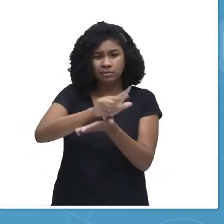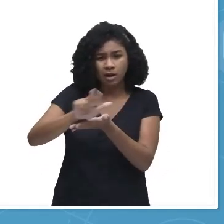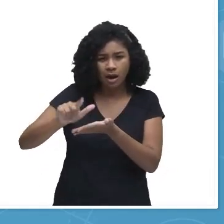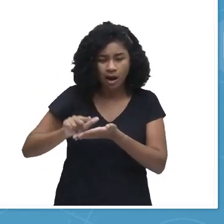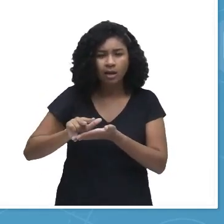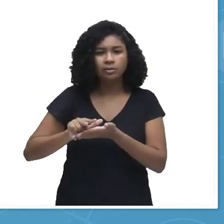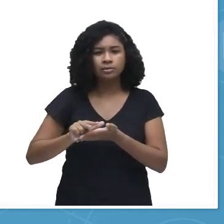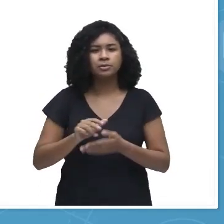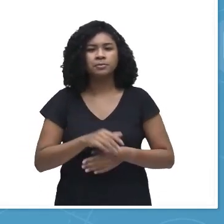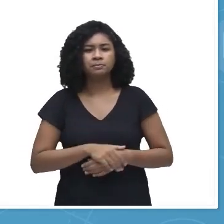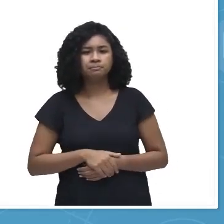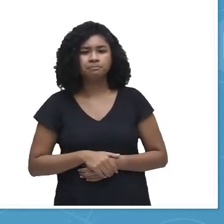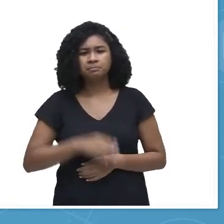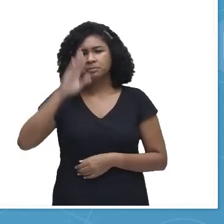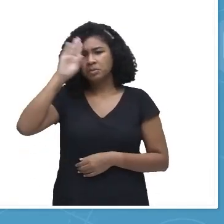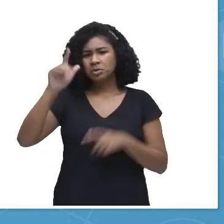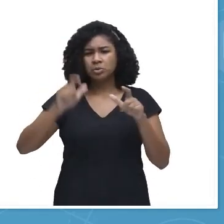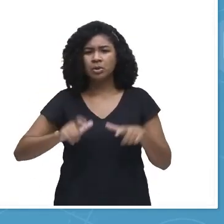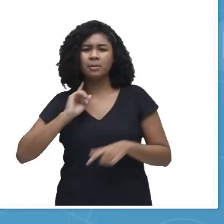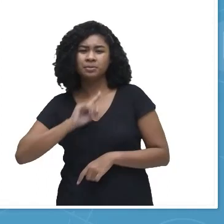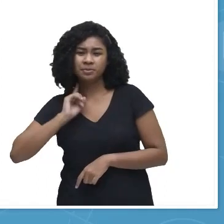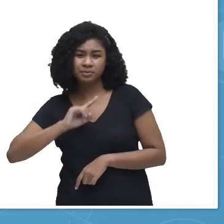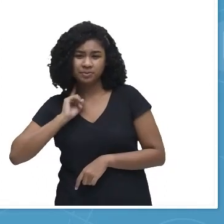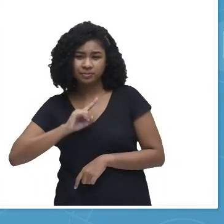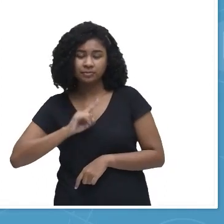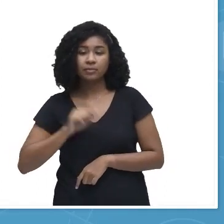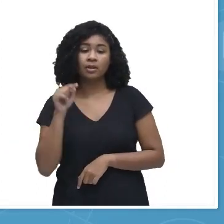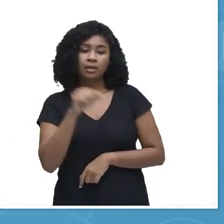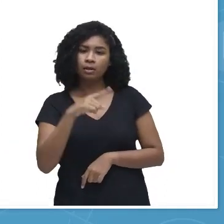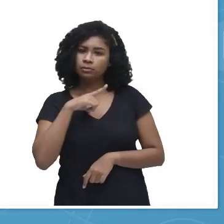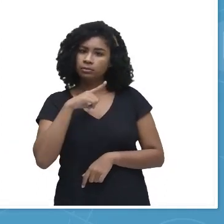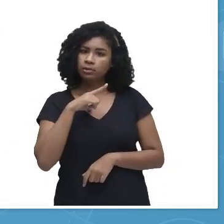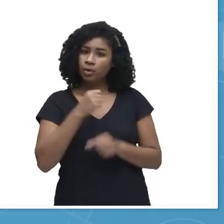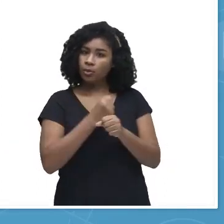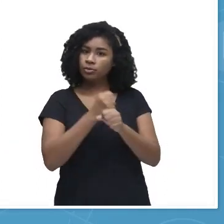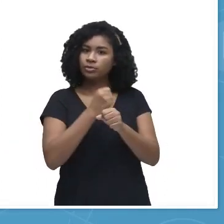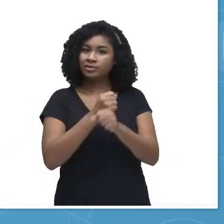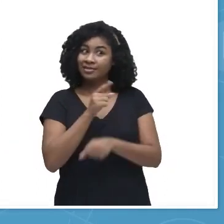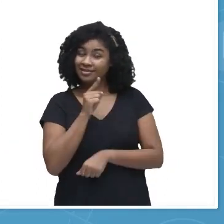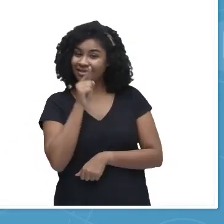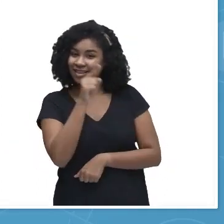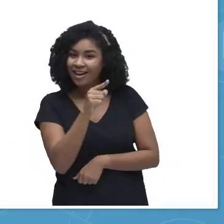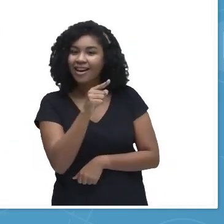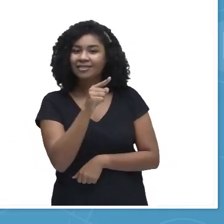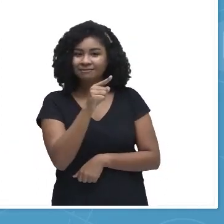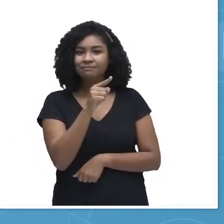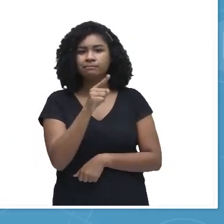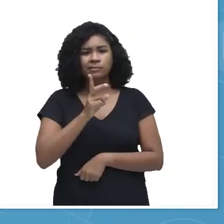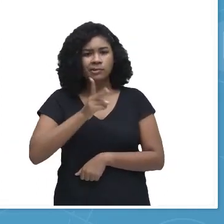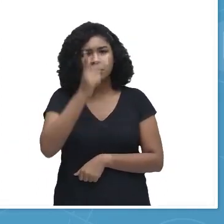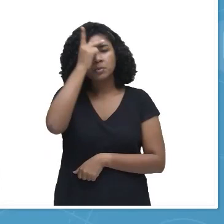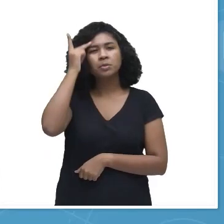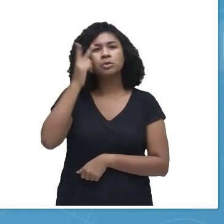em Minas Gerais, as cidades históricas, várias são as obras de Aleijadinho que estão expostas e são admiradas